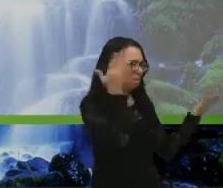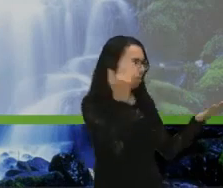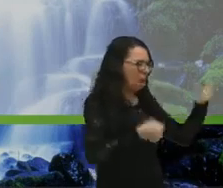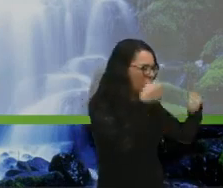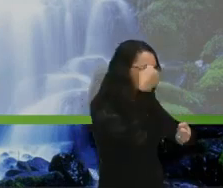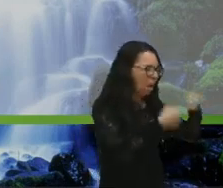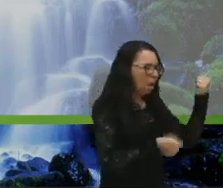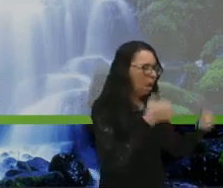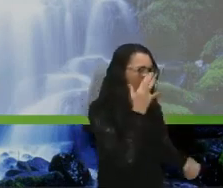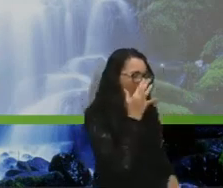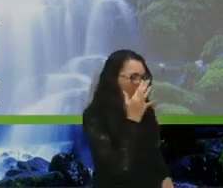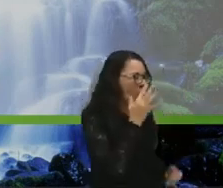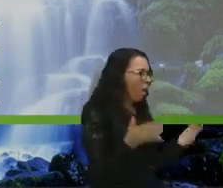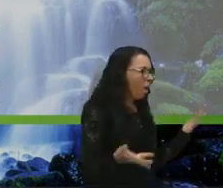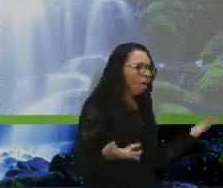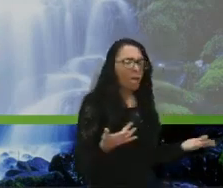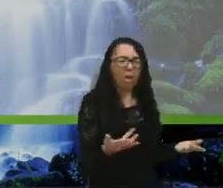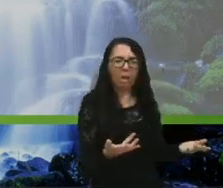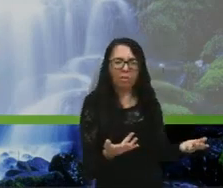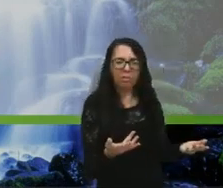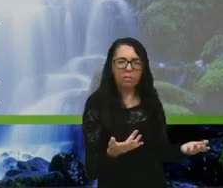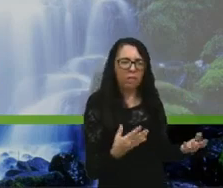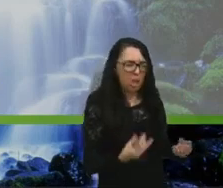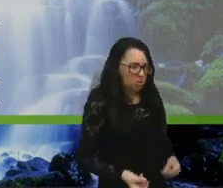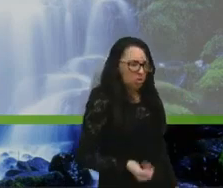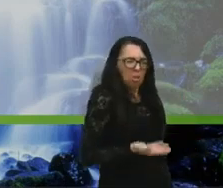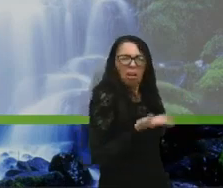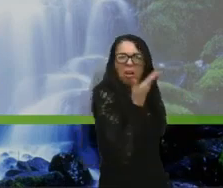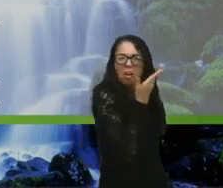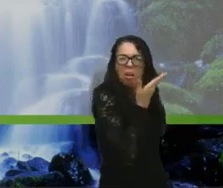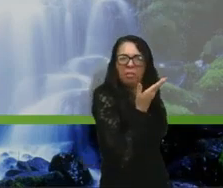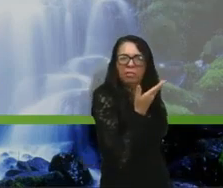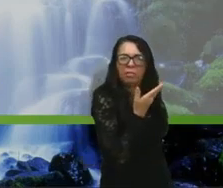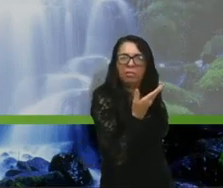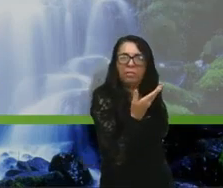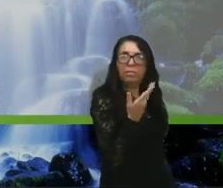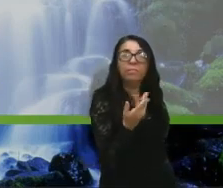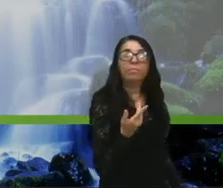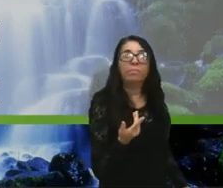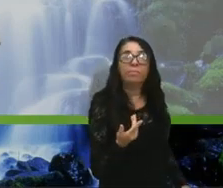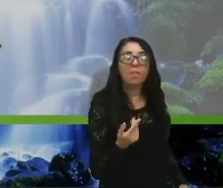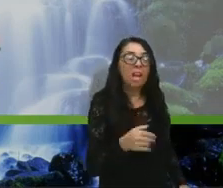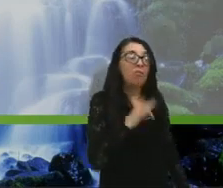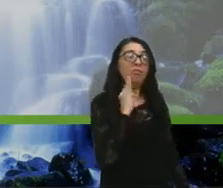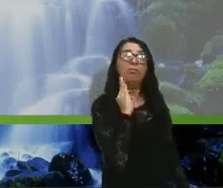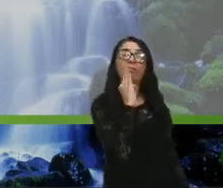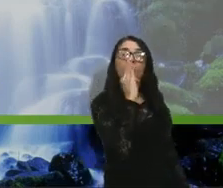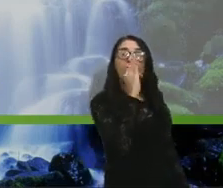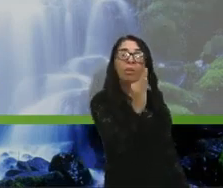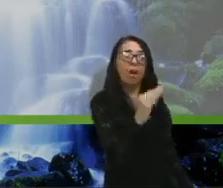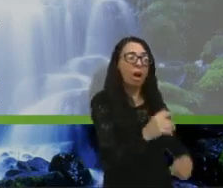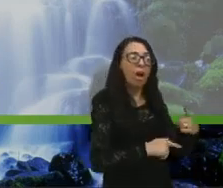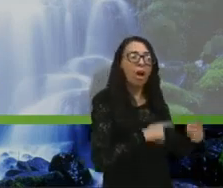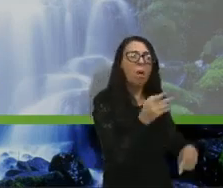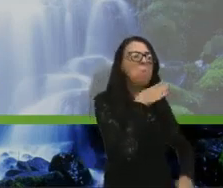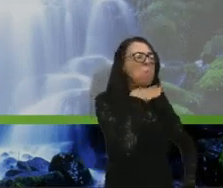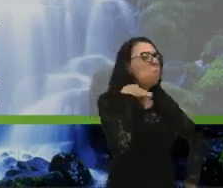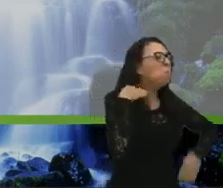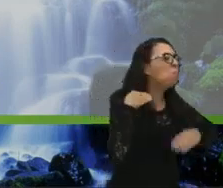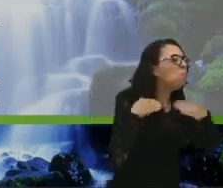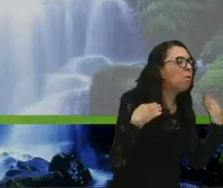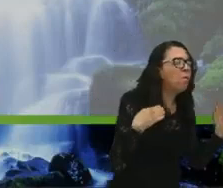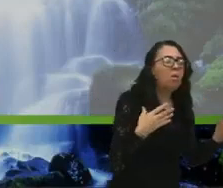bens materiais que precisa ser transformado. É o seu jeito de lidar com a riqueza, com o seu dinheiro que precisa